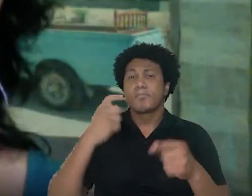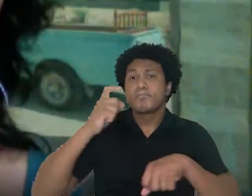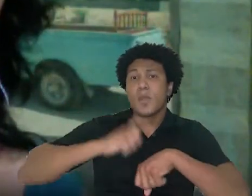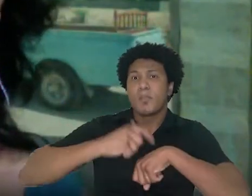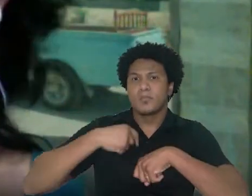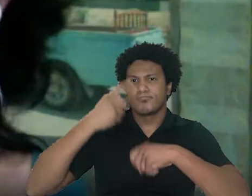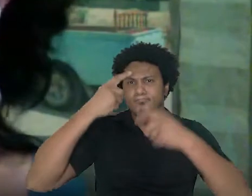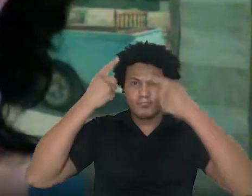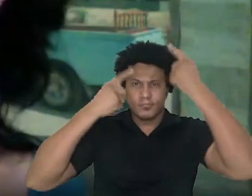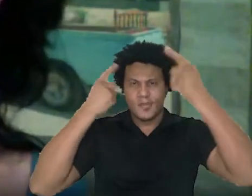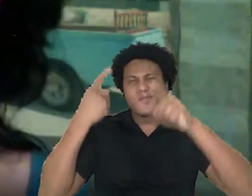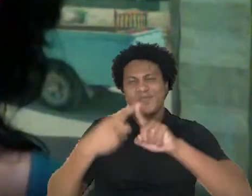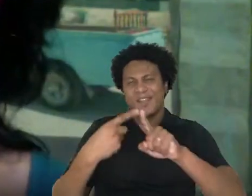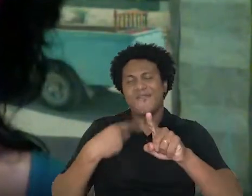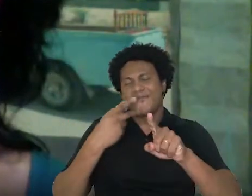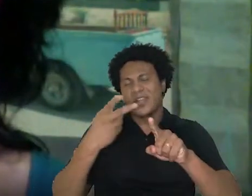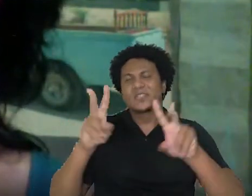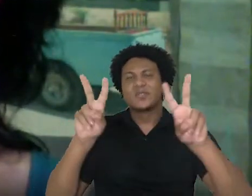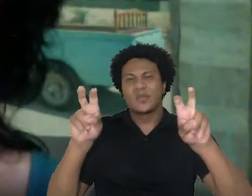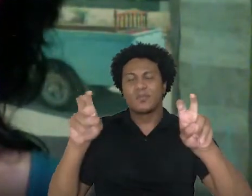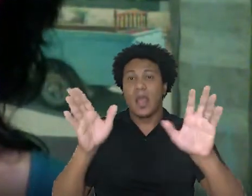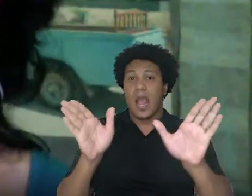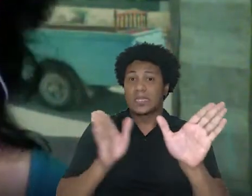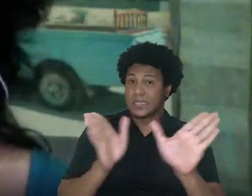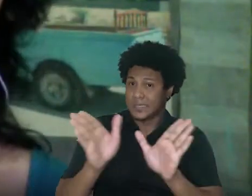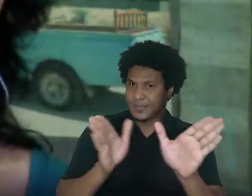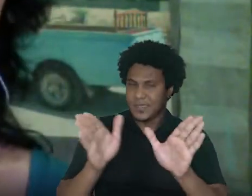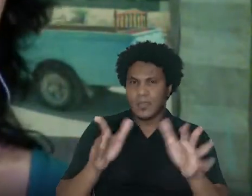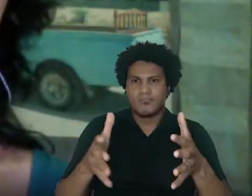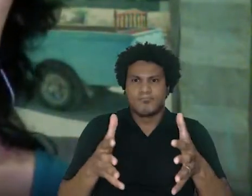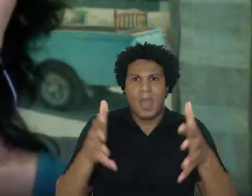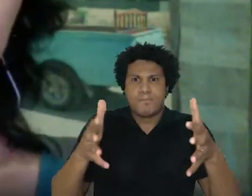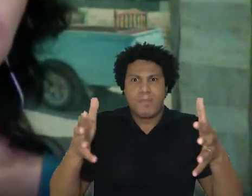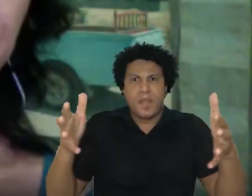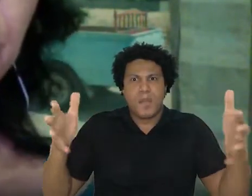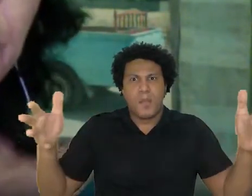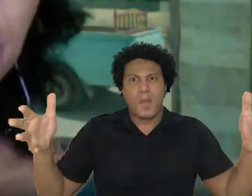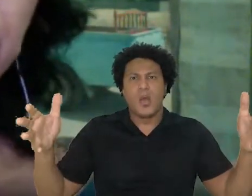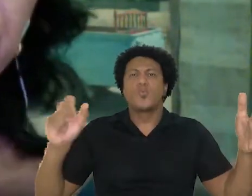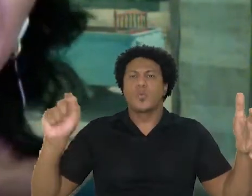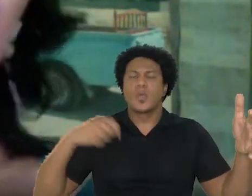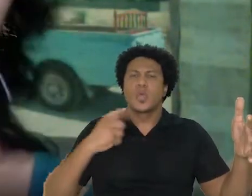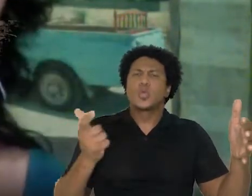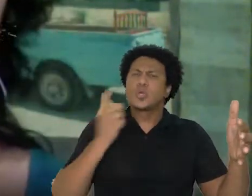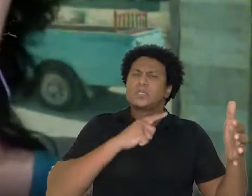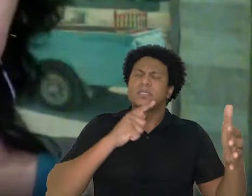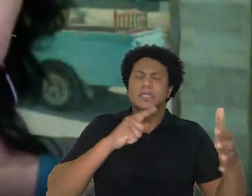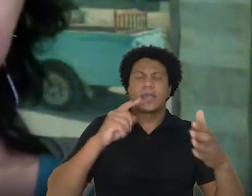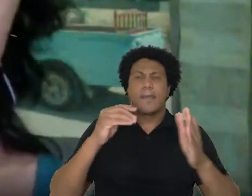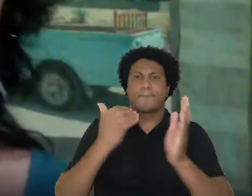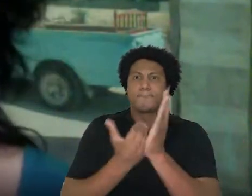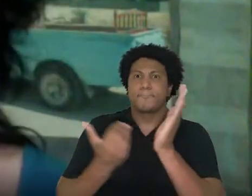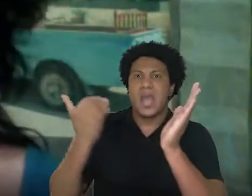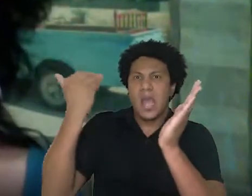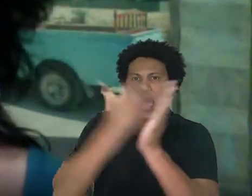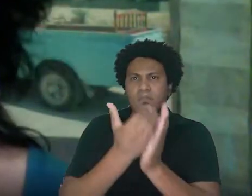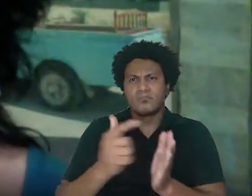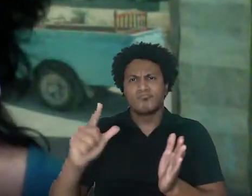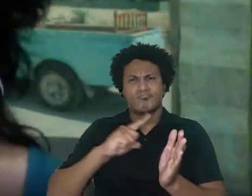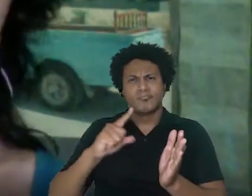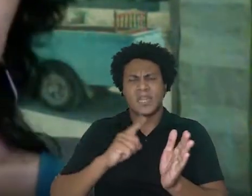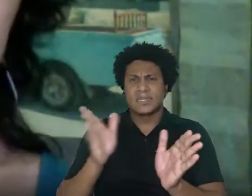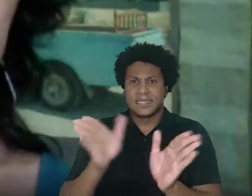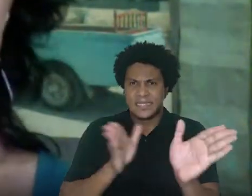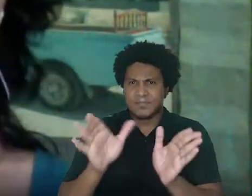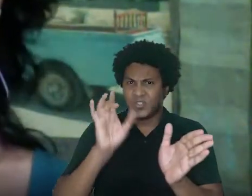gente falando aqui de explodir territórios em termos da acessibilidade, que vai além dessa contrapartida,